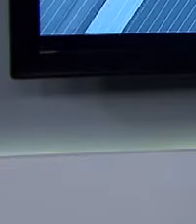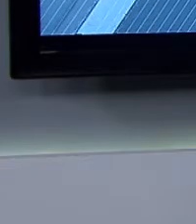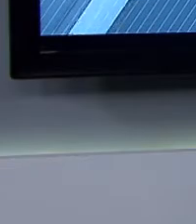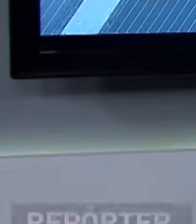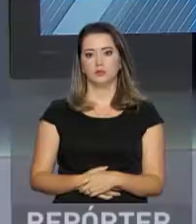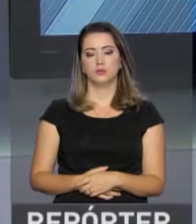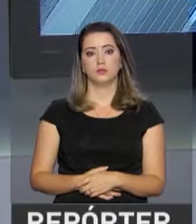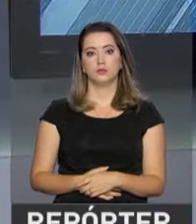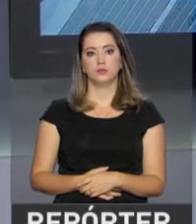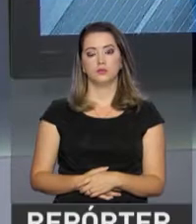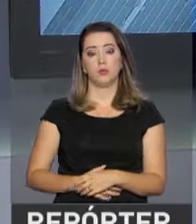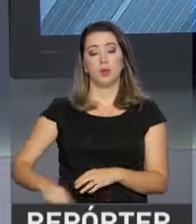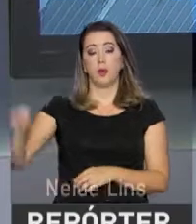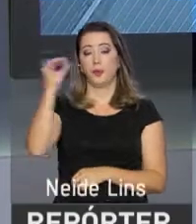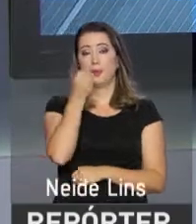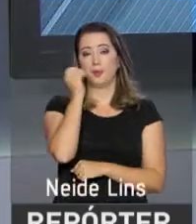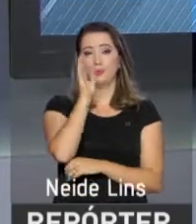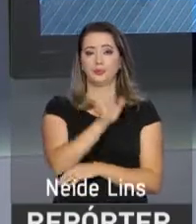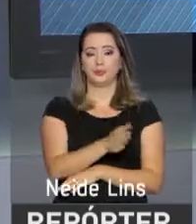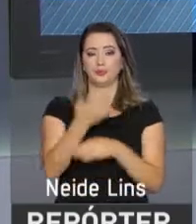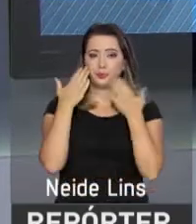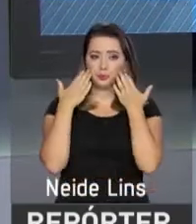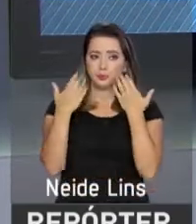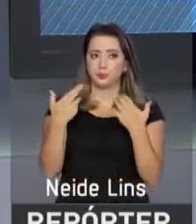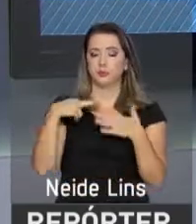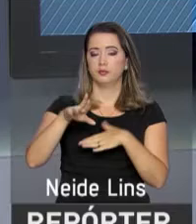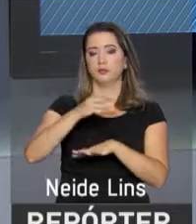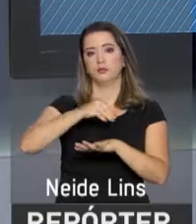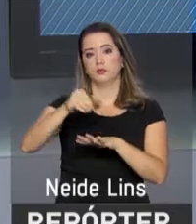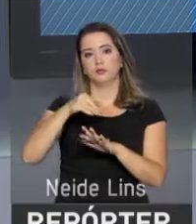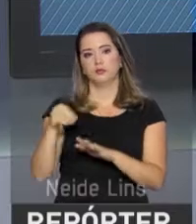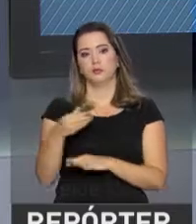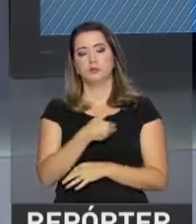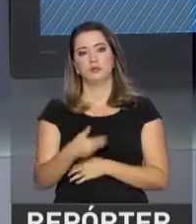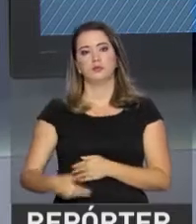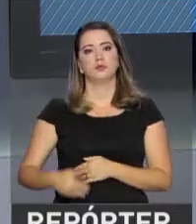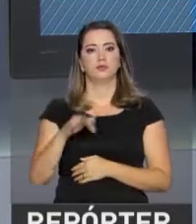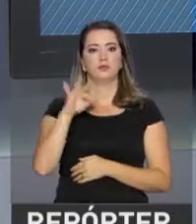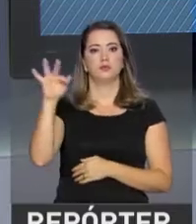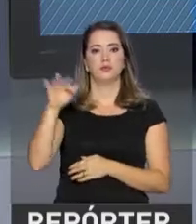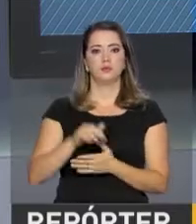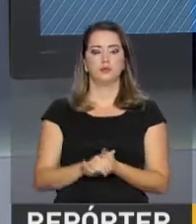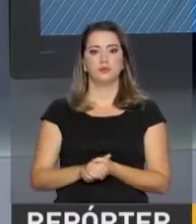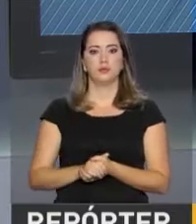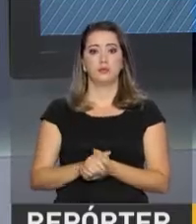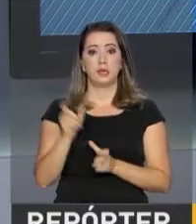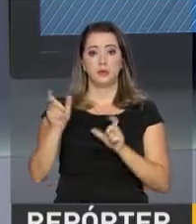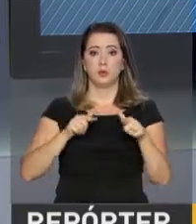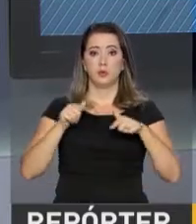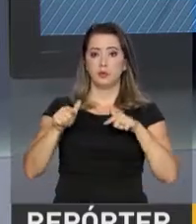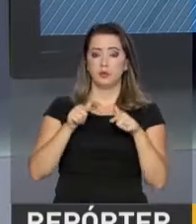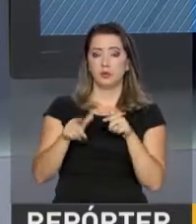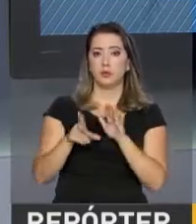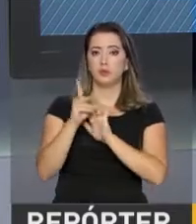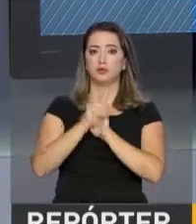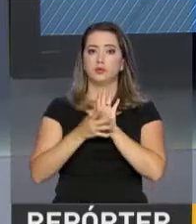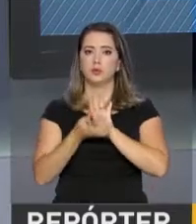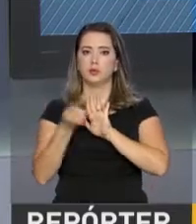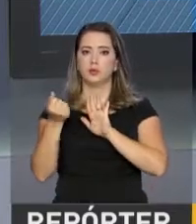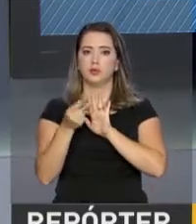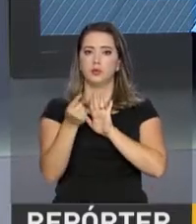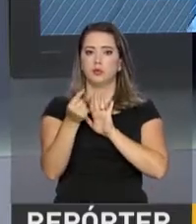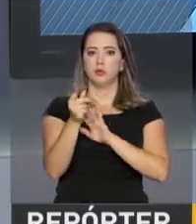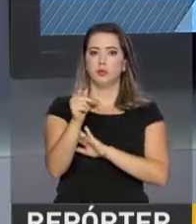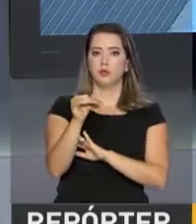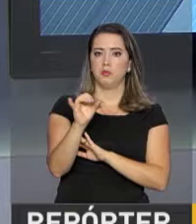olá boa tarde no ar o repórter nbr com as notícias do governo federal os trabalhadores que têm direito ao saque do